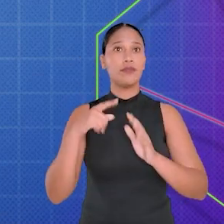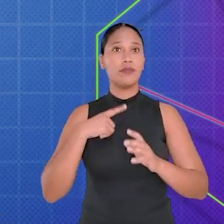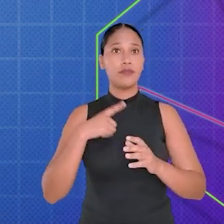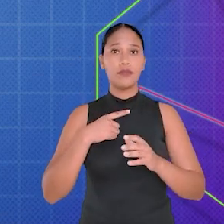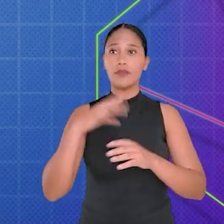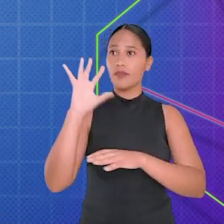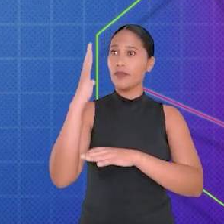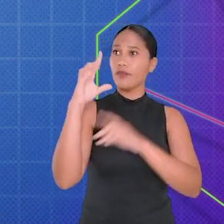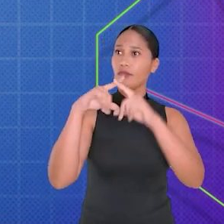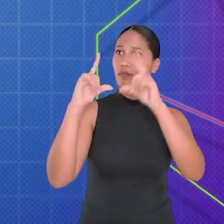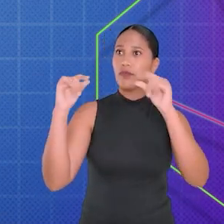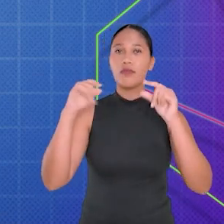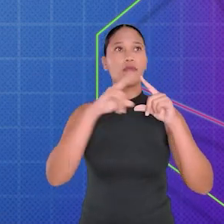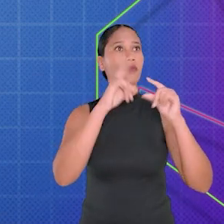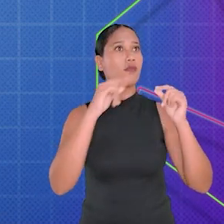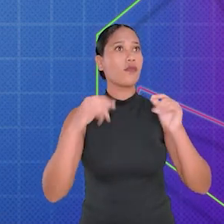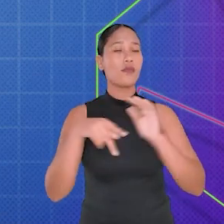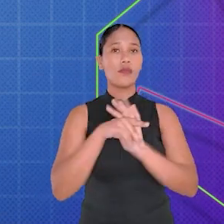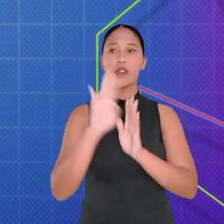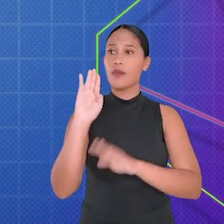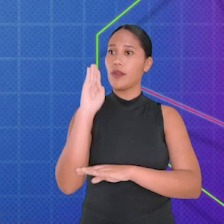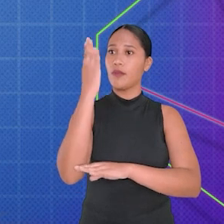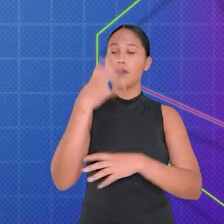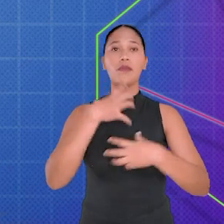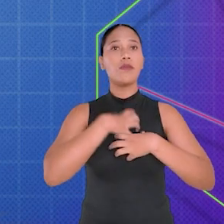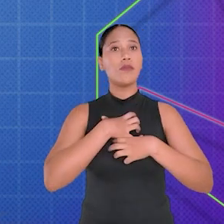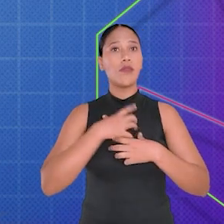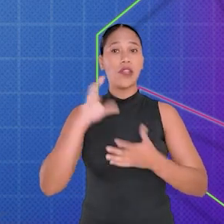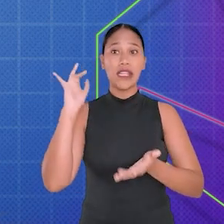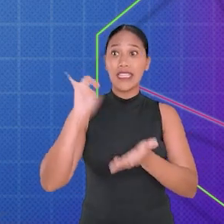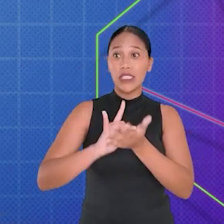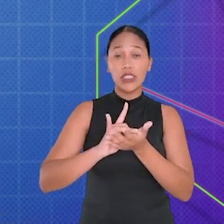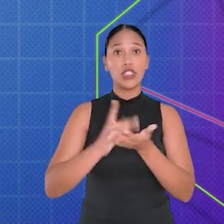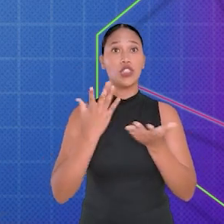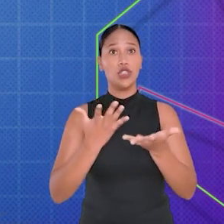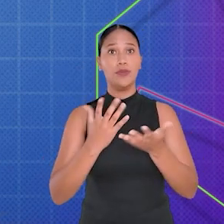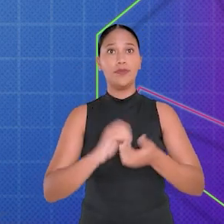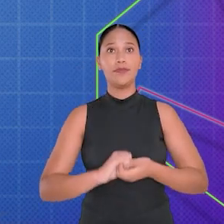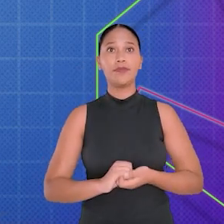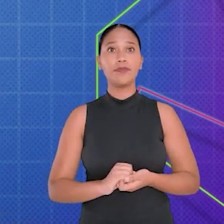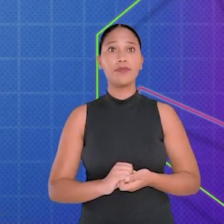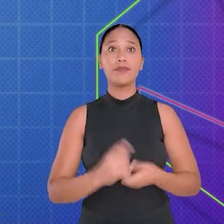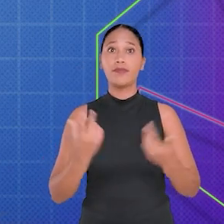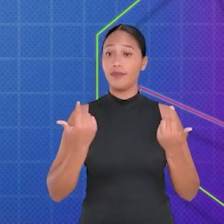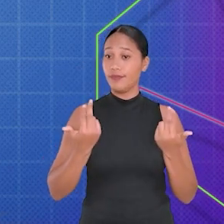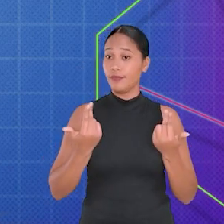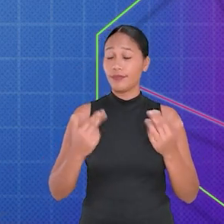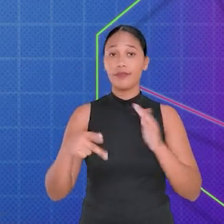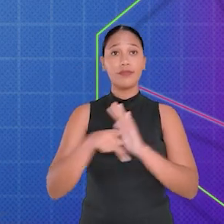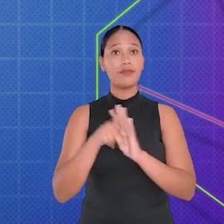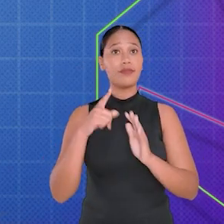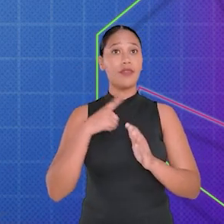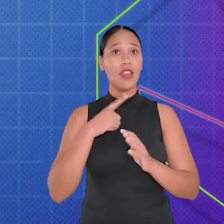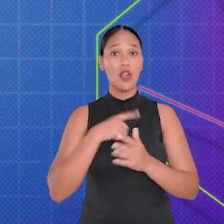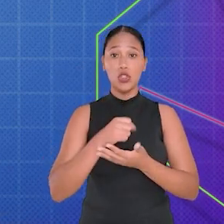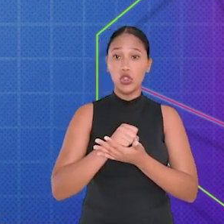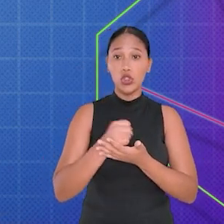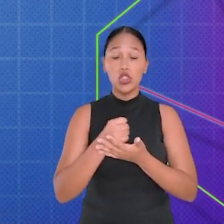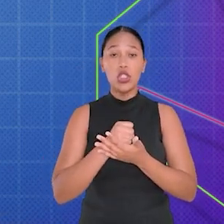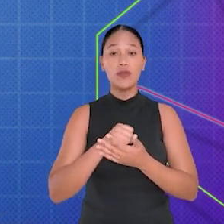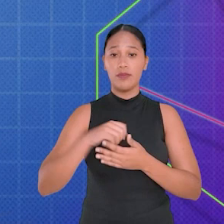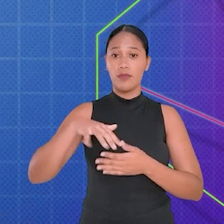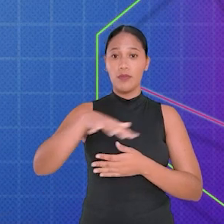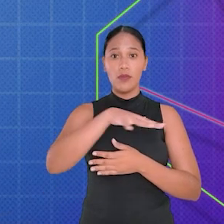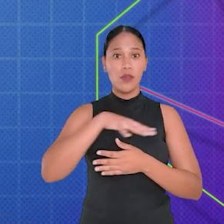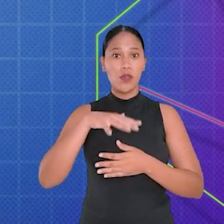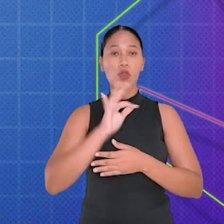pode utilizar texturas que apresentam padrões de folhagem ou padrões de madeira para criar uma sensação de imersão e realismo para o jogador. Da